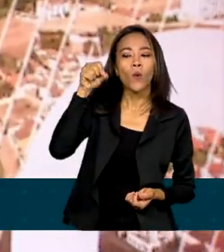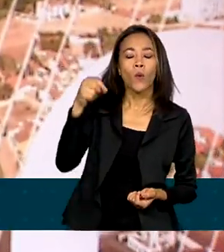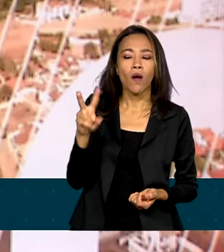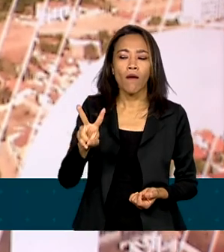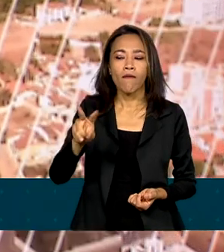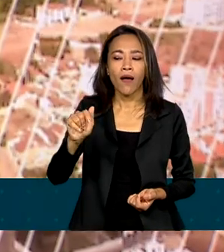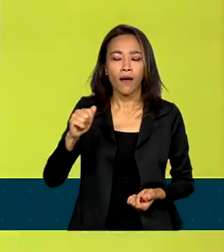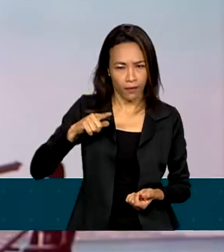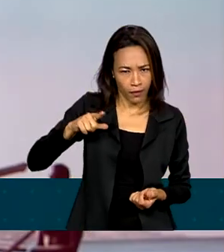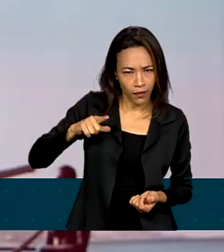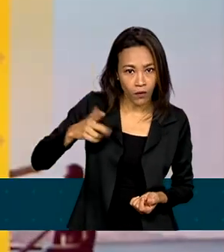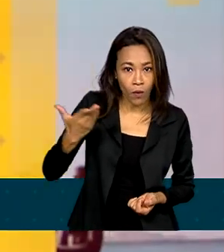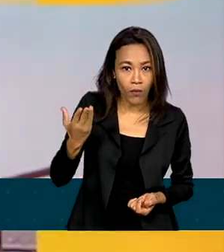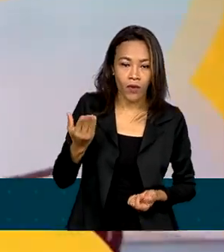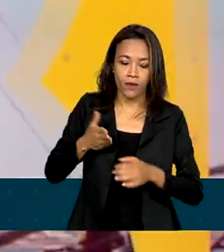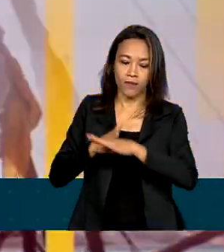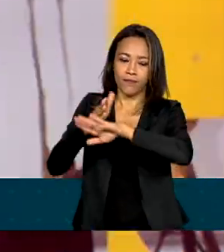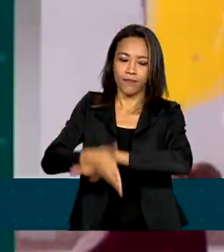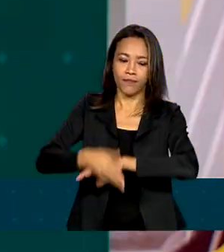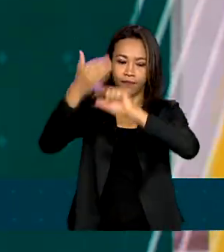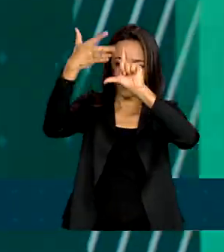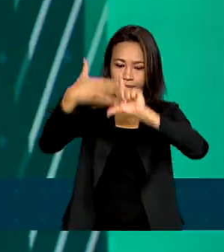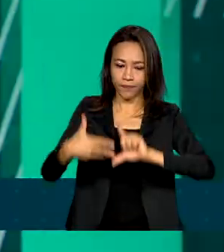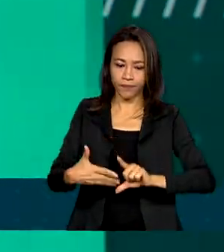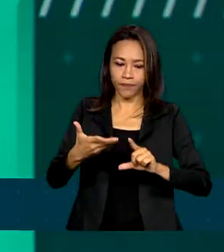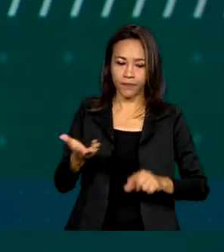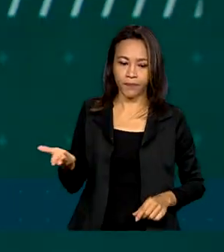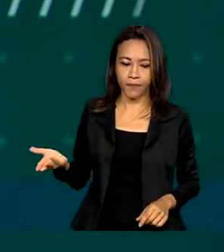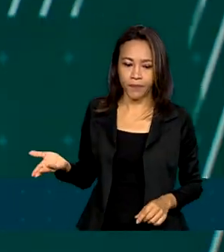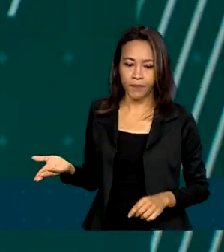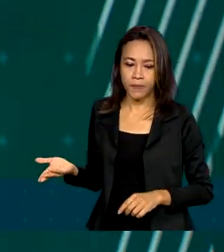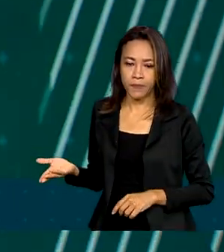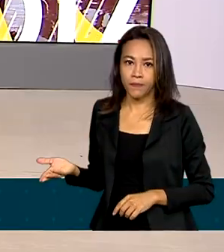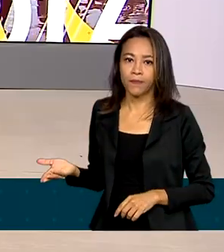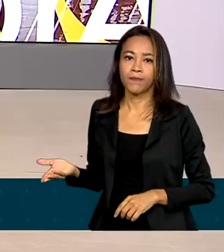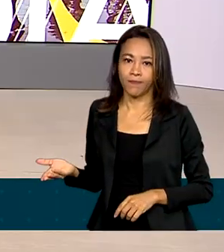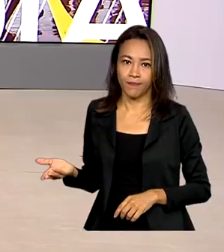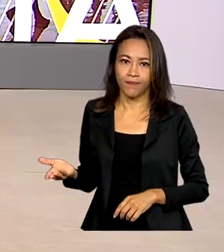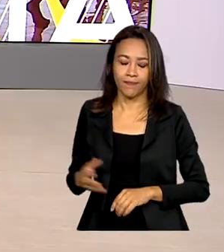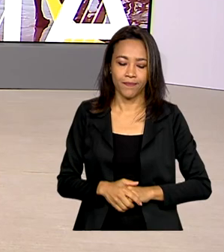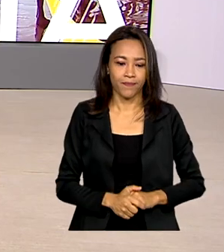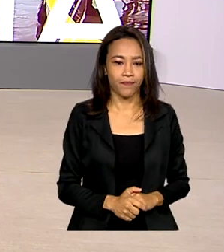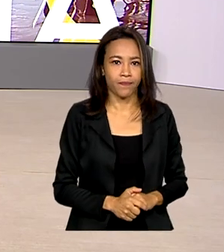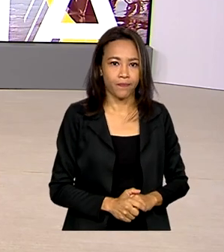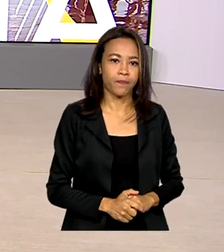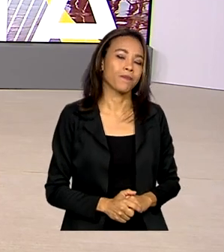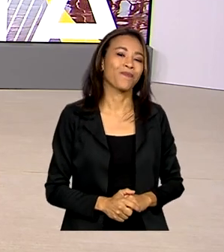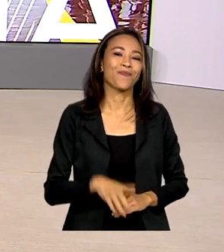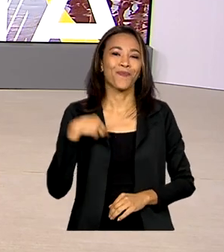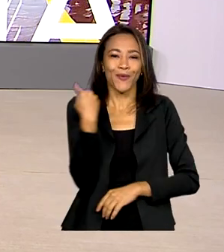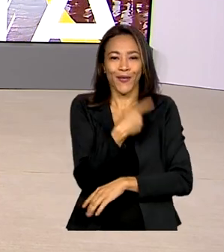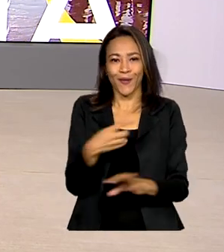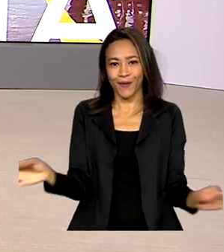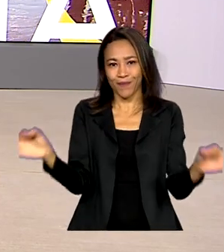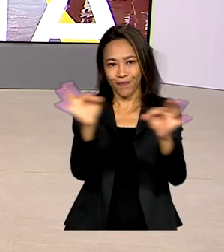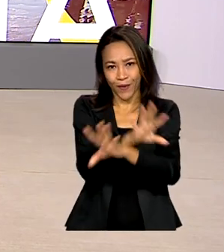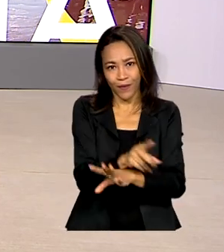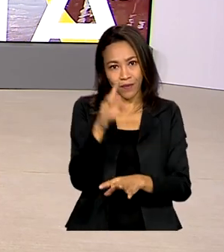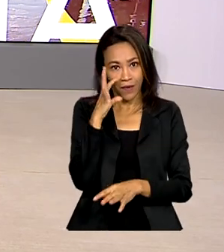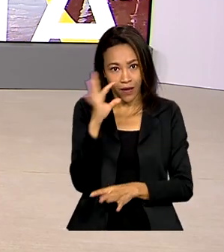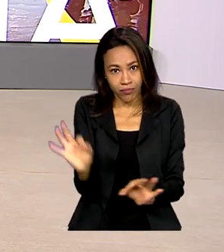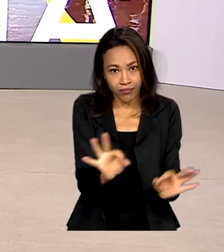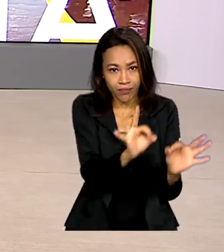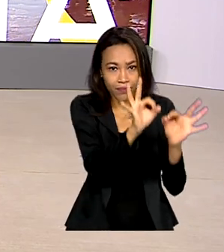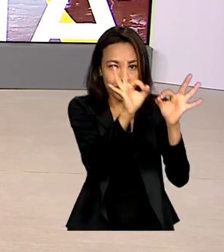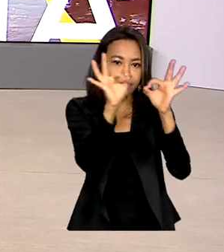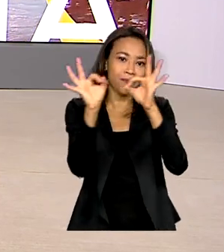vagas disponíveis, basta acessar também o portal de acesso único do MEC. E a gente fica por aqui. Para rever as